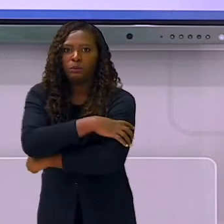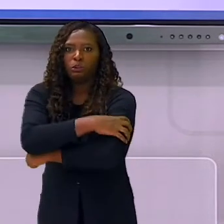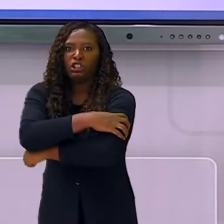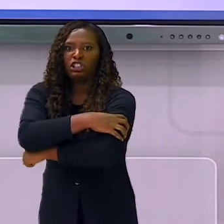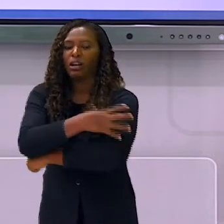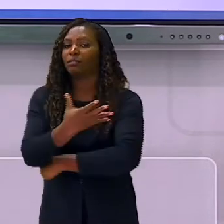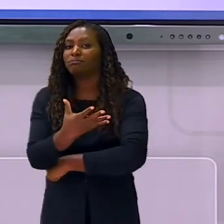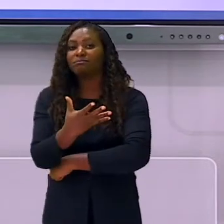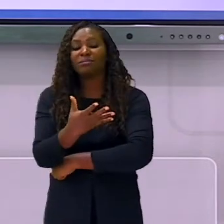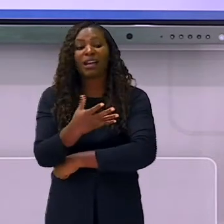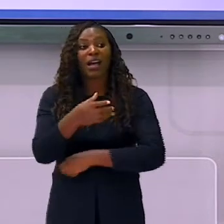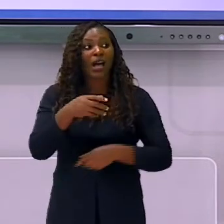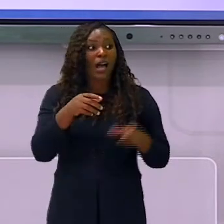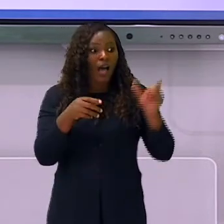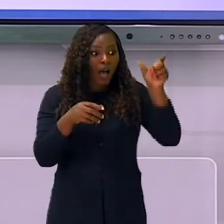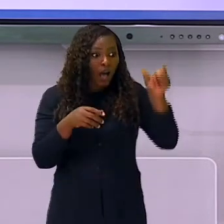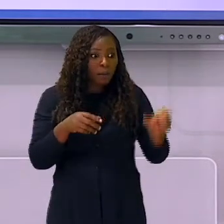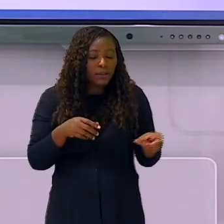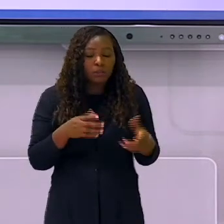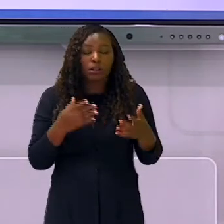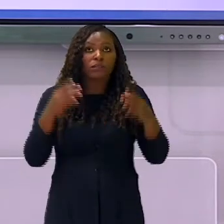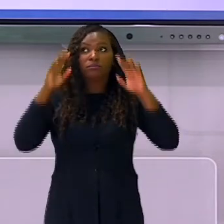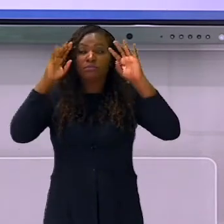duas formas não funcionam.